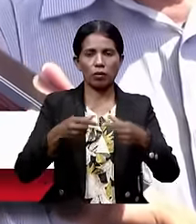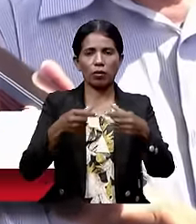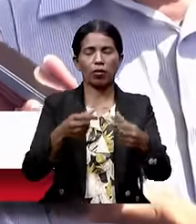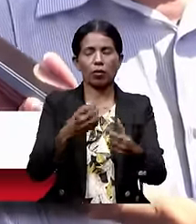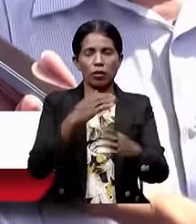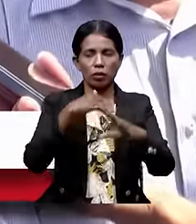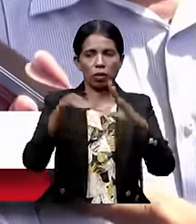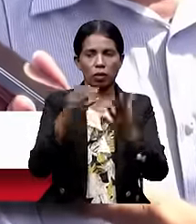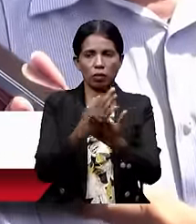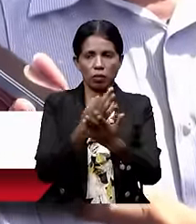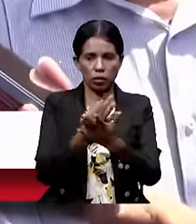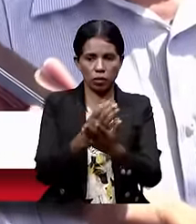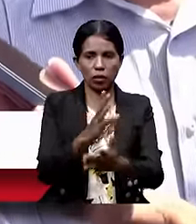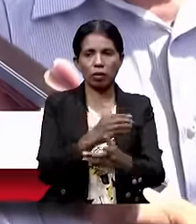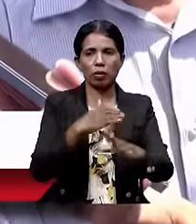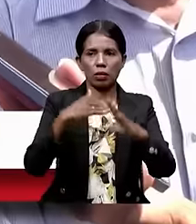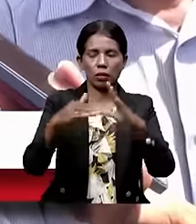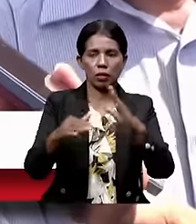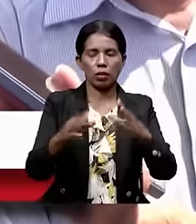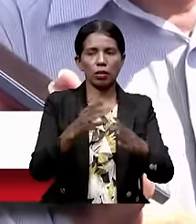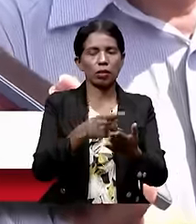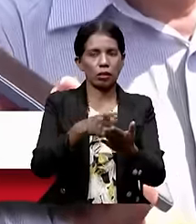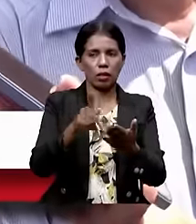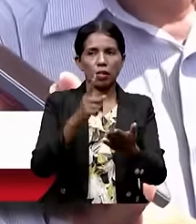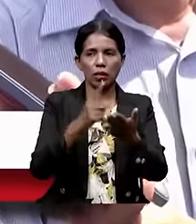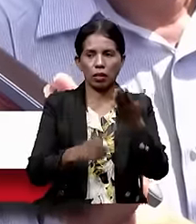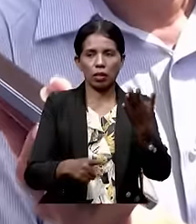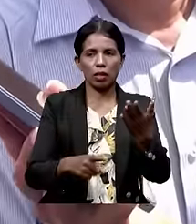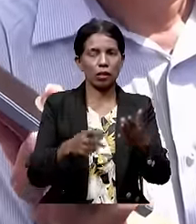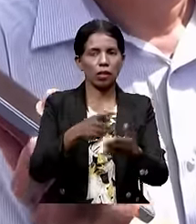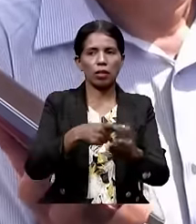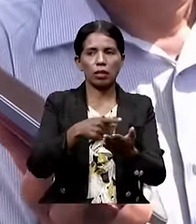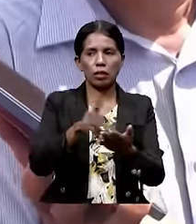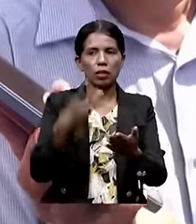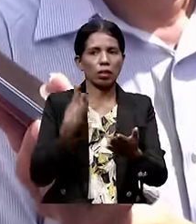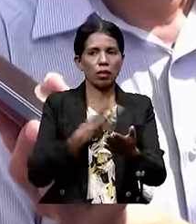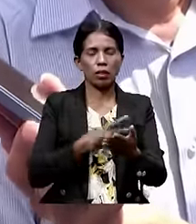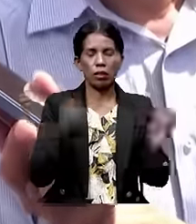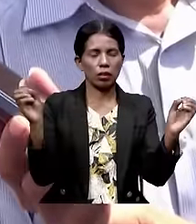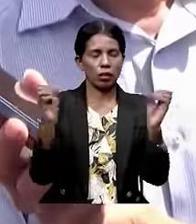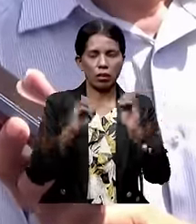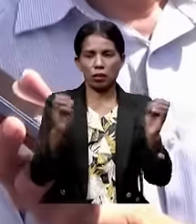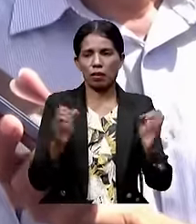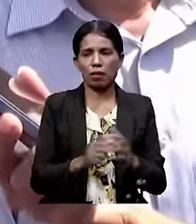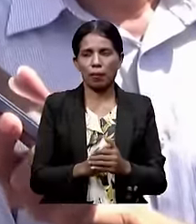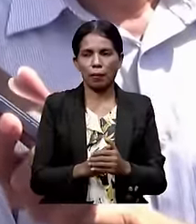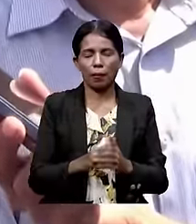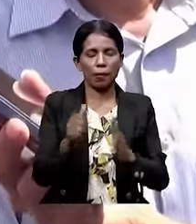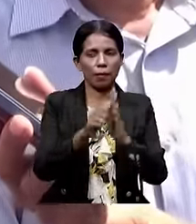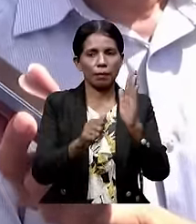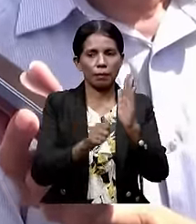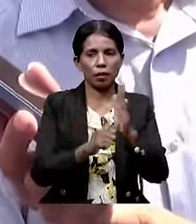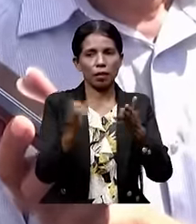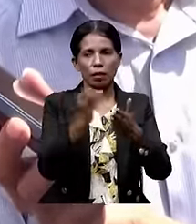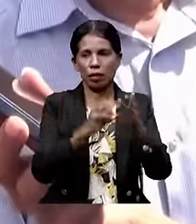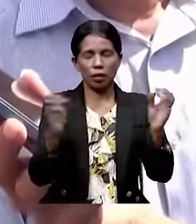transferir osa, a lua dividir a sala, ganti rúdica, ganti, né? Se a tu leia artigo, capítulo,